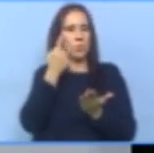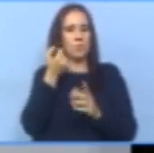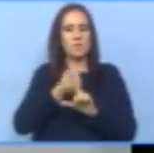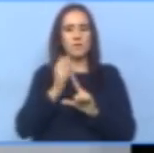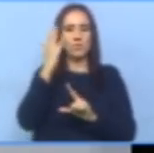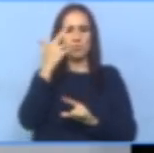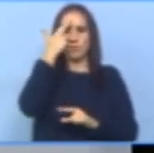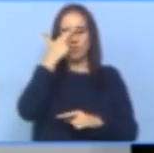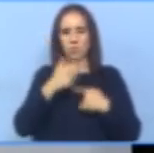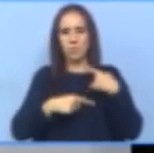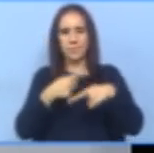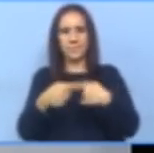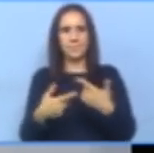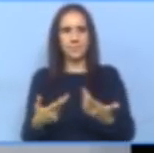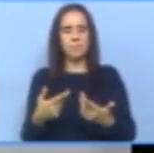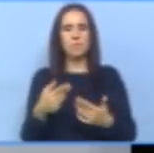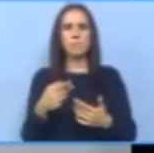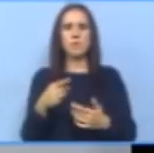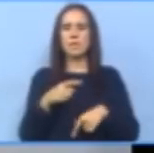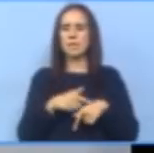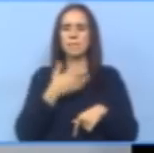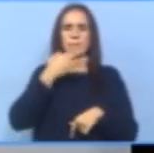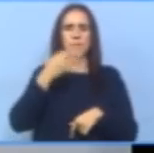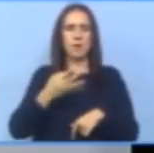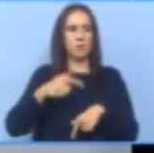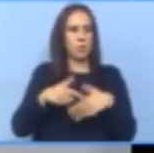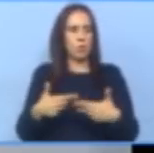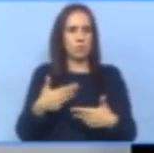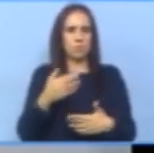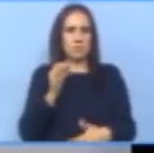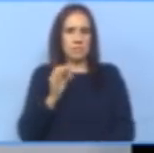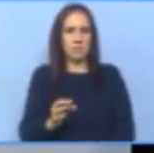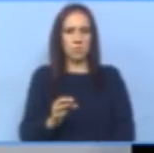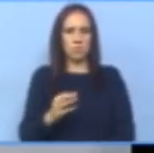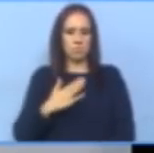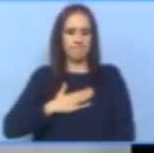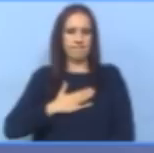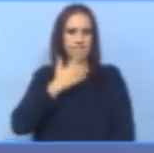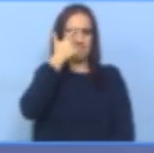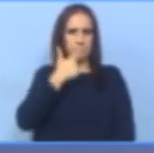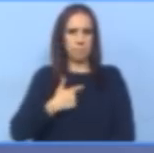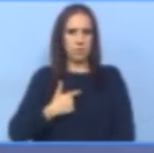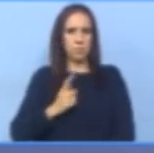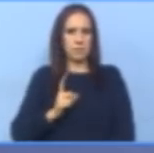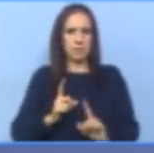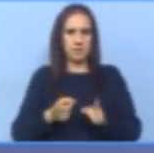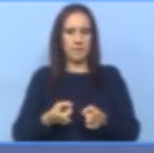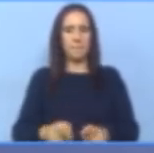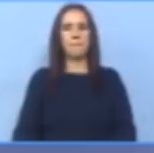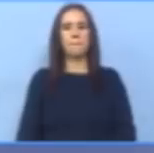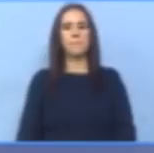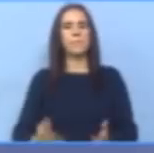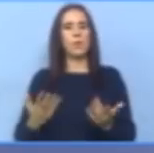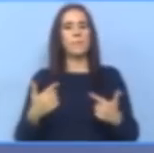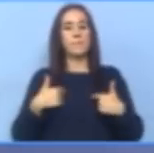longo da história para todos os tempos e para nós hoje, certamente, a começar por mim. Ora, mas este texto também é um